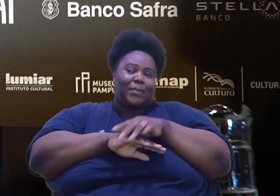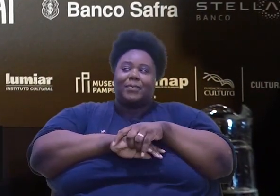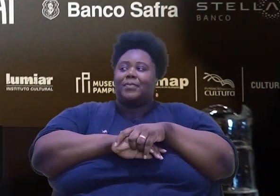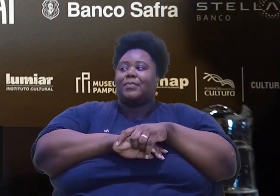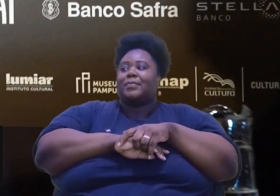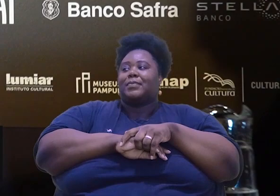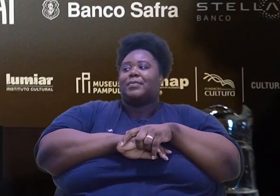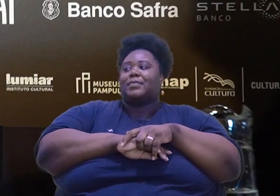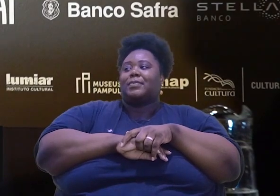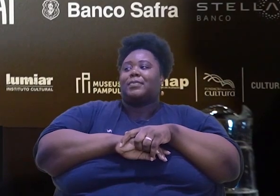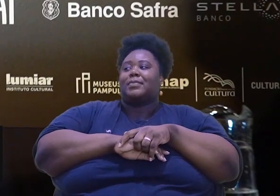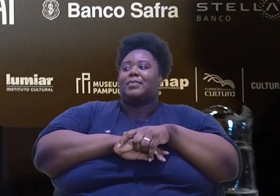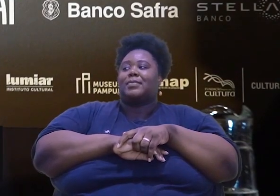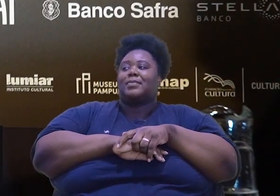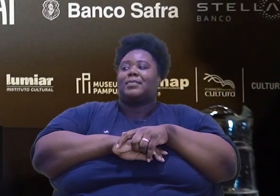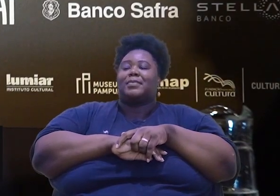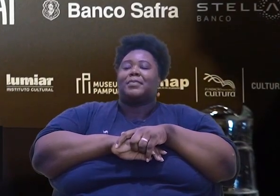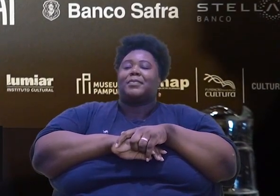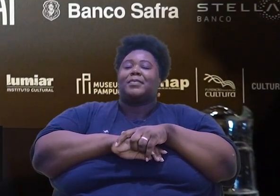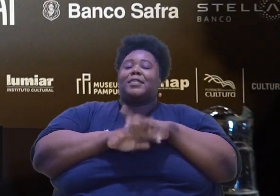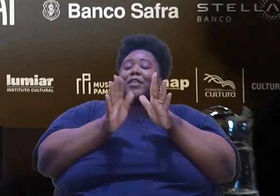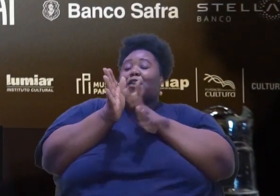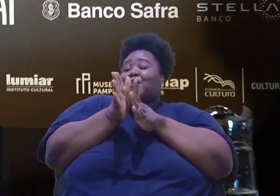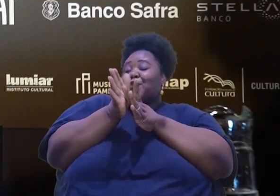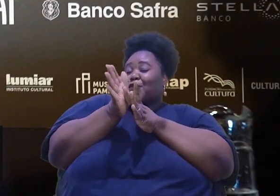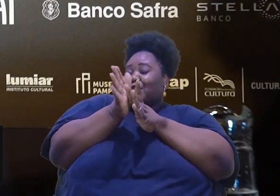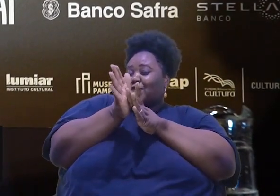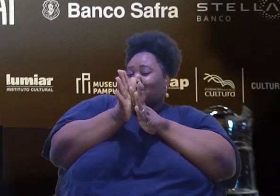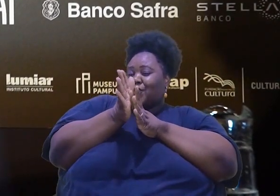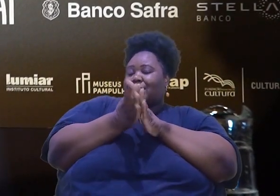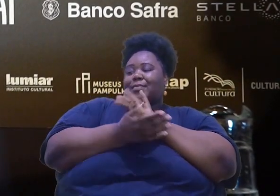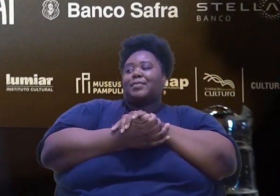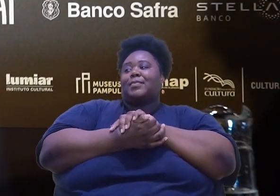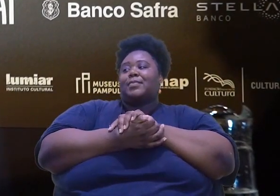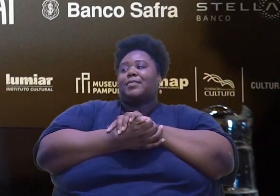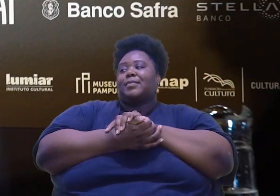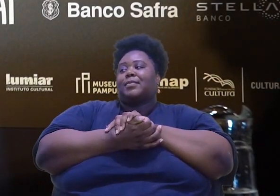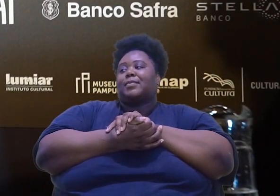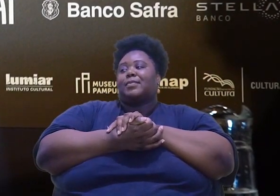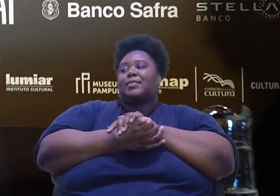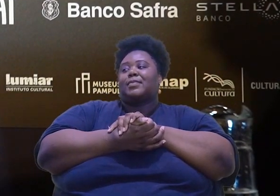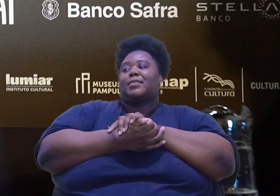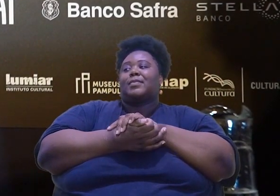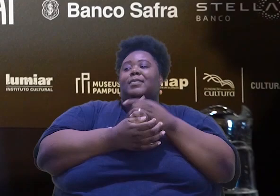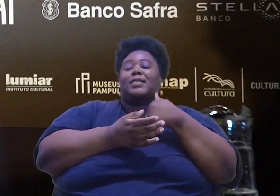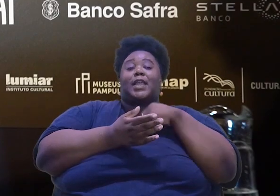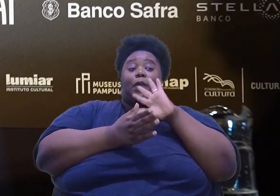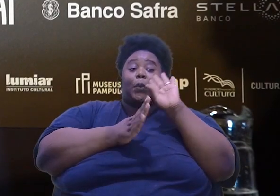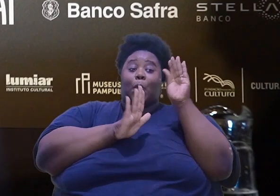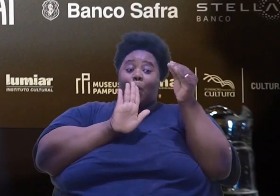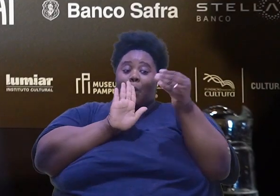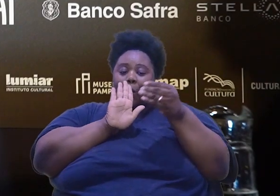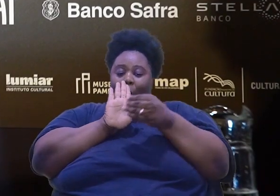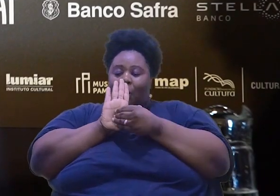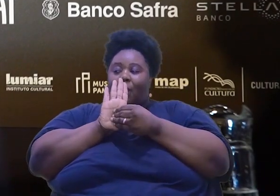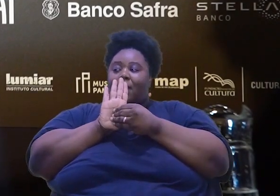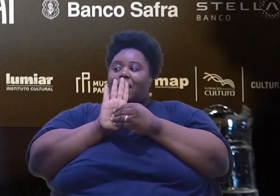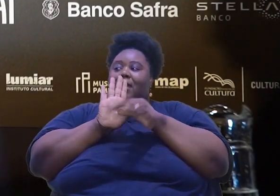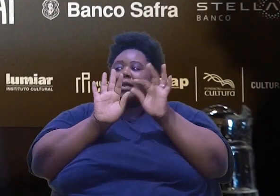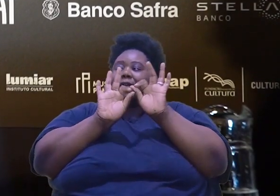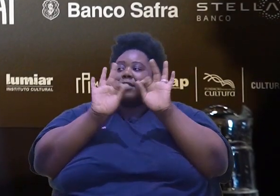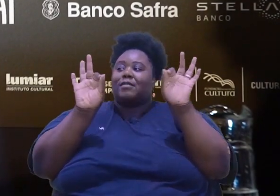coveiro, fingir de morta, né, para enganar o coveiro, eu coloquei essa frase na